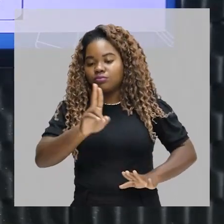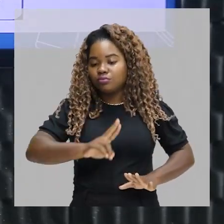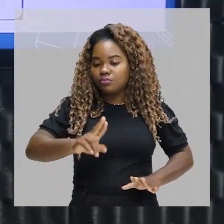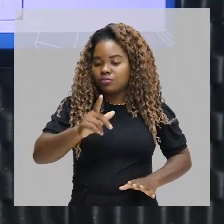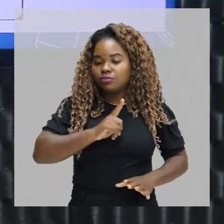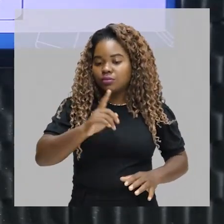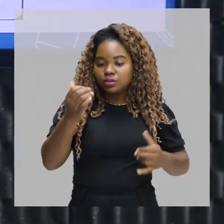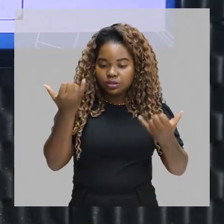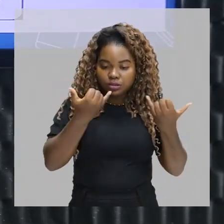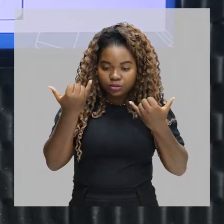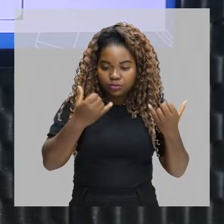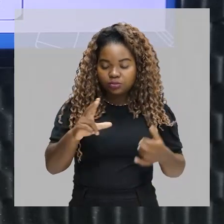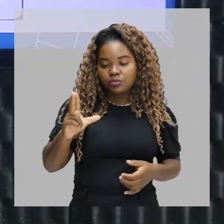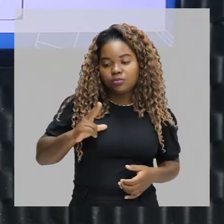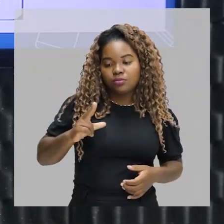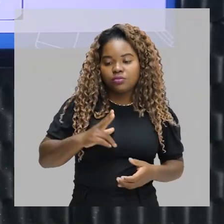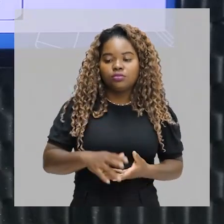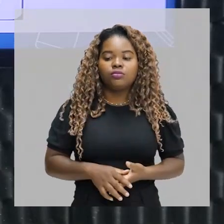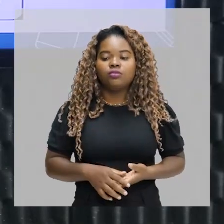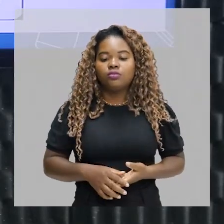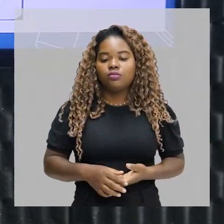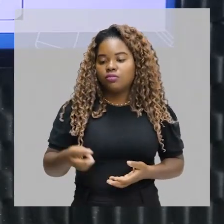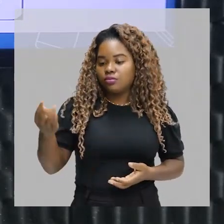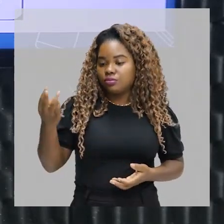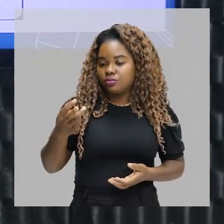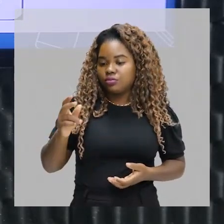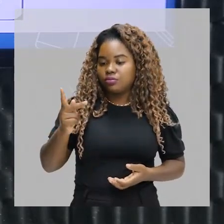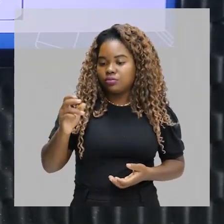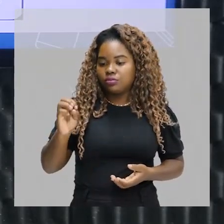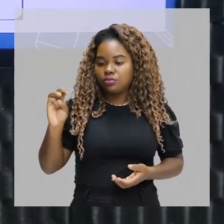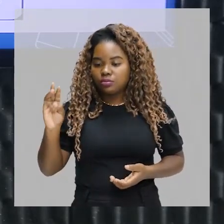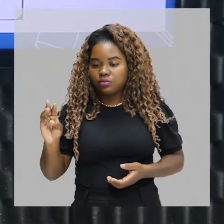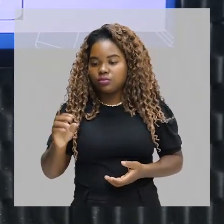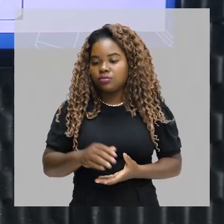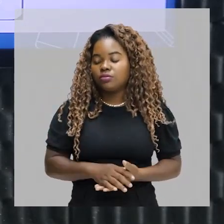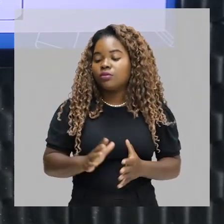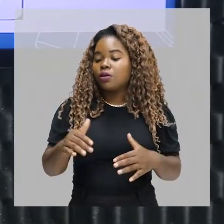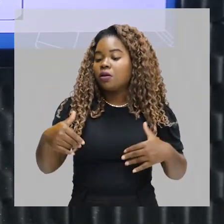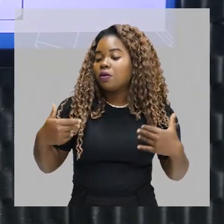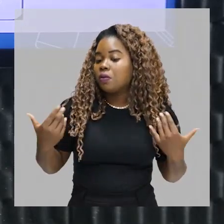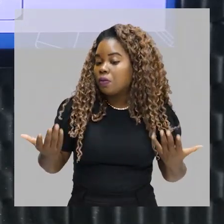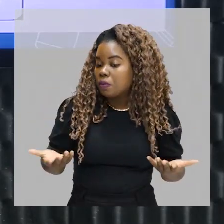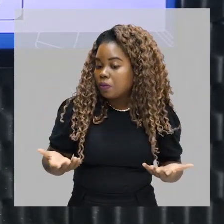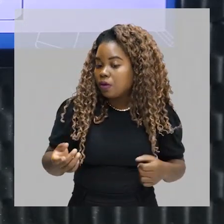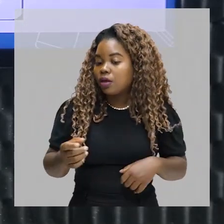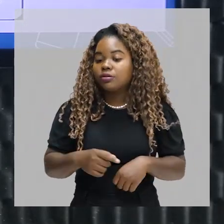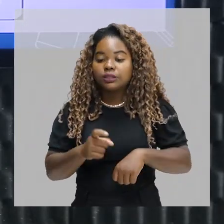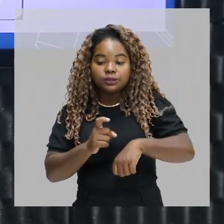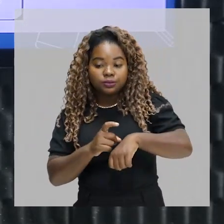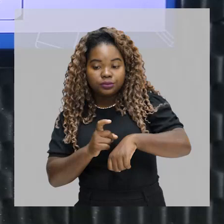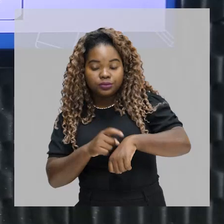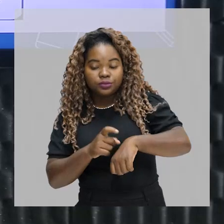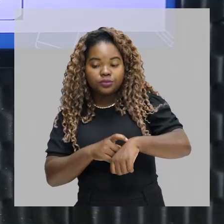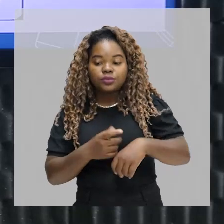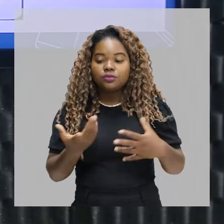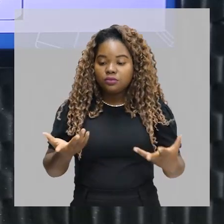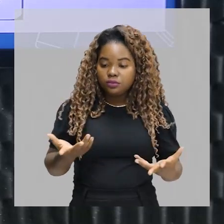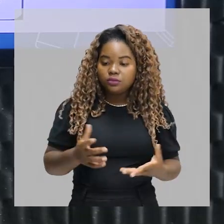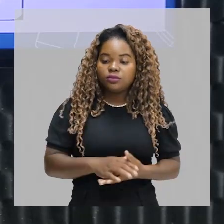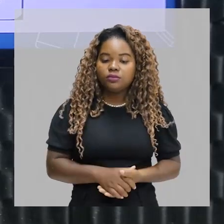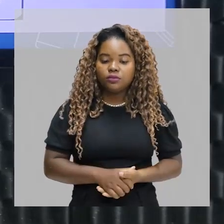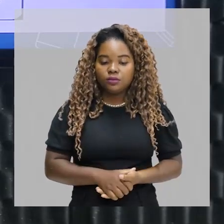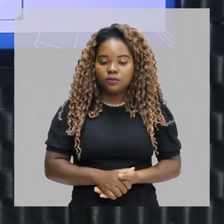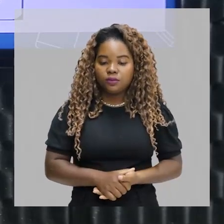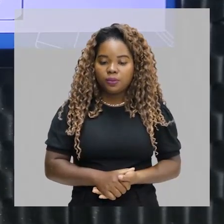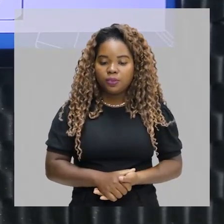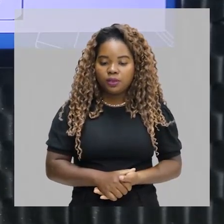informação em particular. When, quando, serve para falar de tempo, de ocasião, de